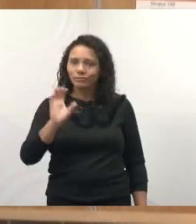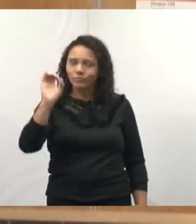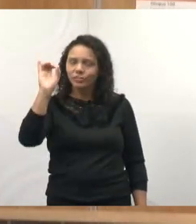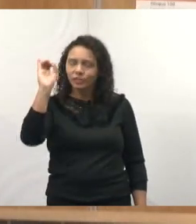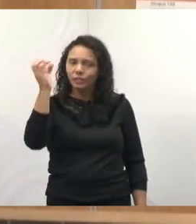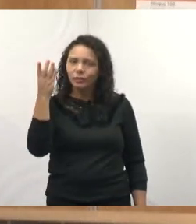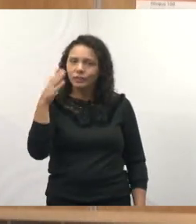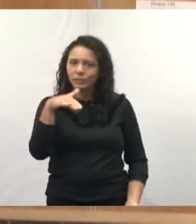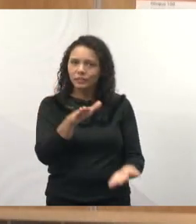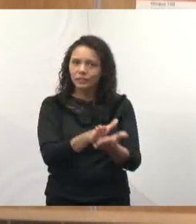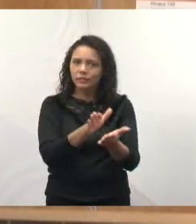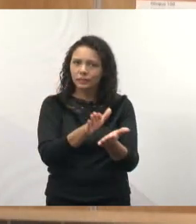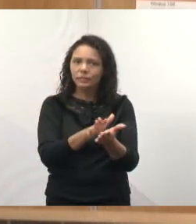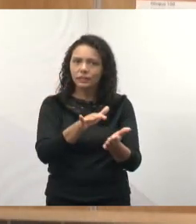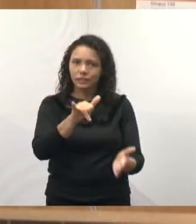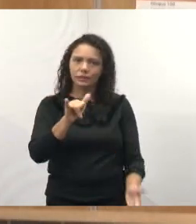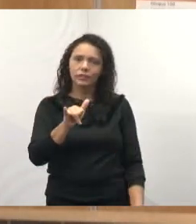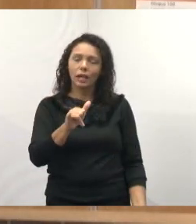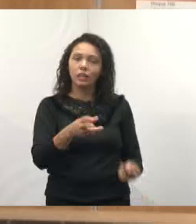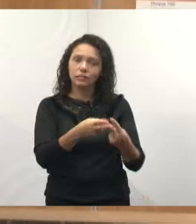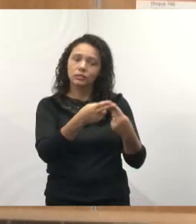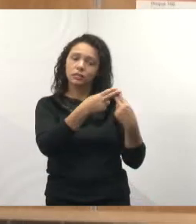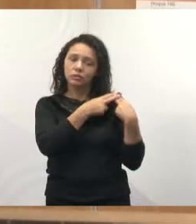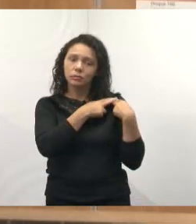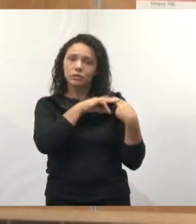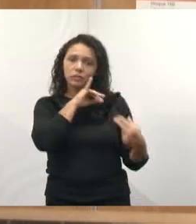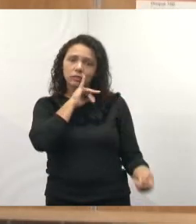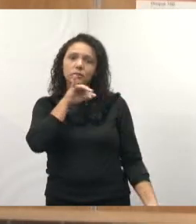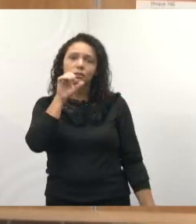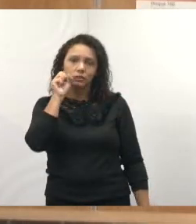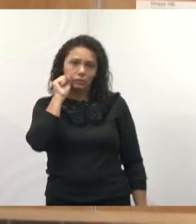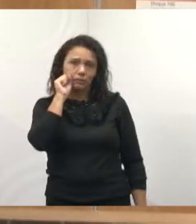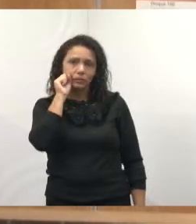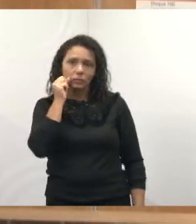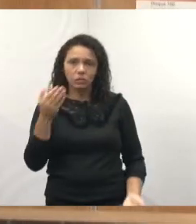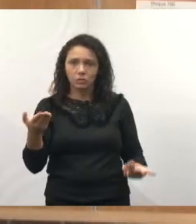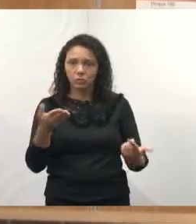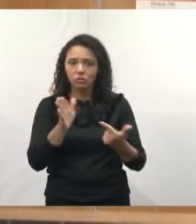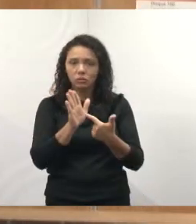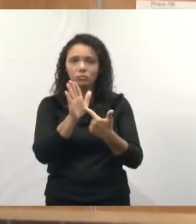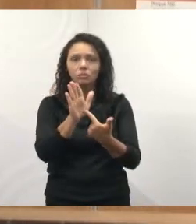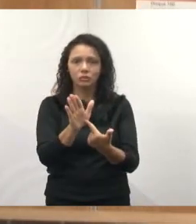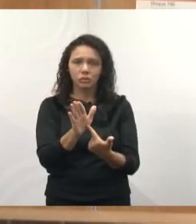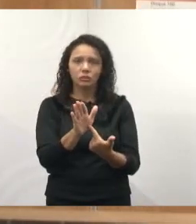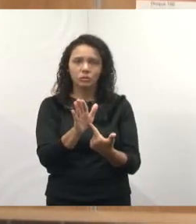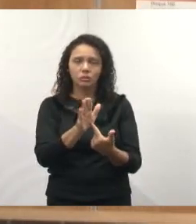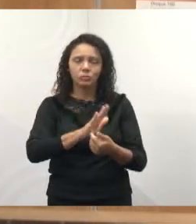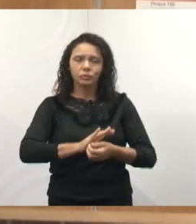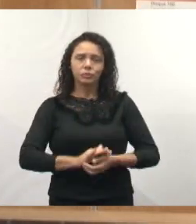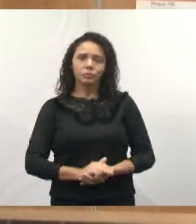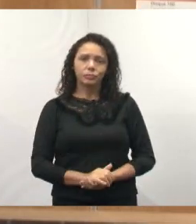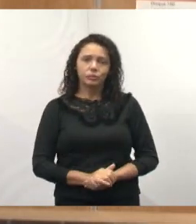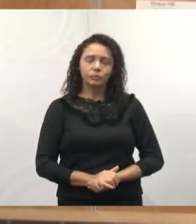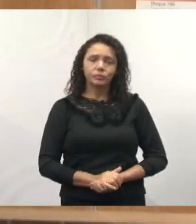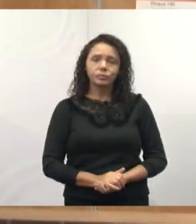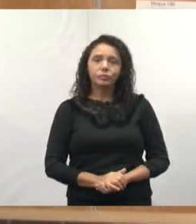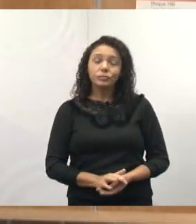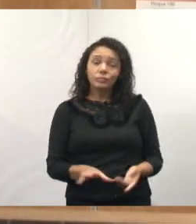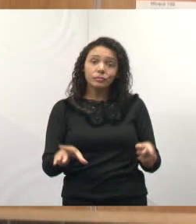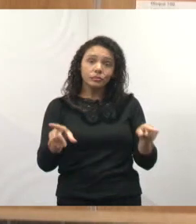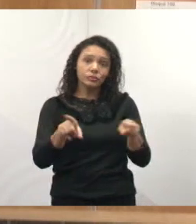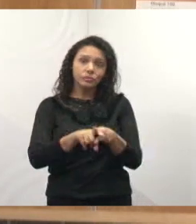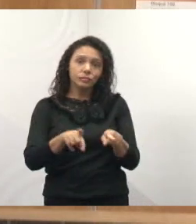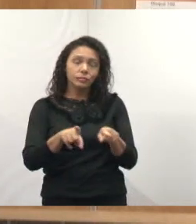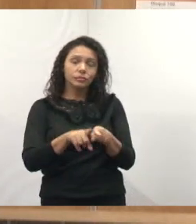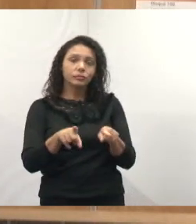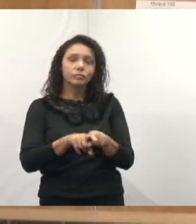gestão Isaías José de Santana nas contas apontadas hoje aí ao Tribunal de Contas. E também